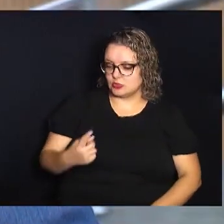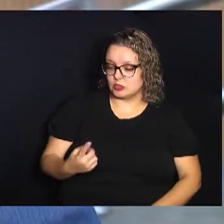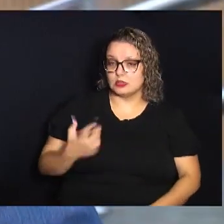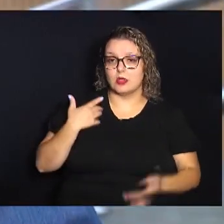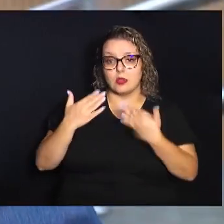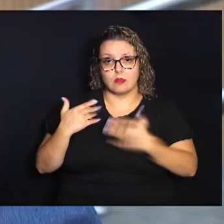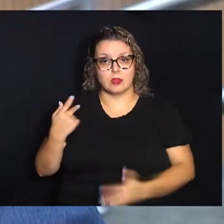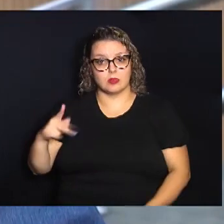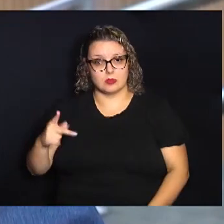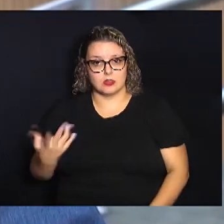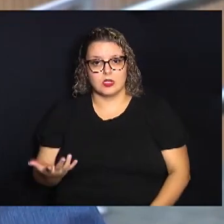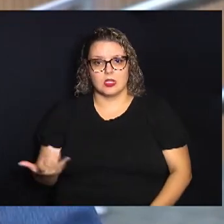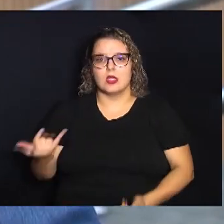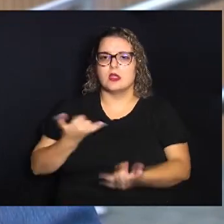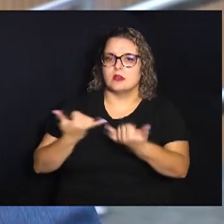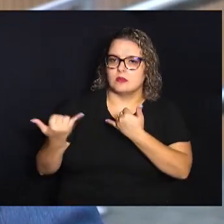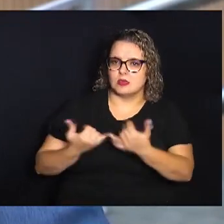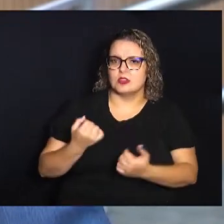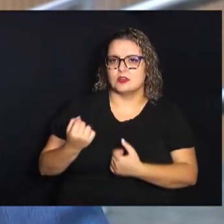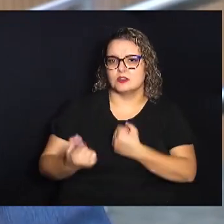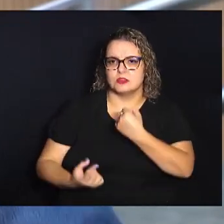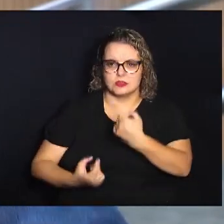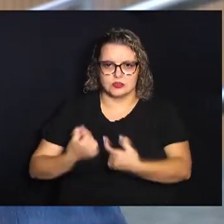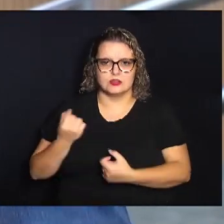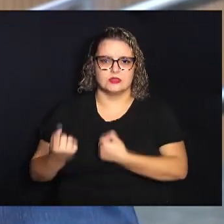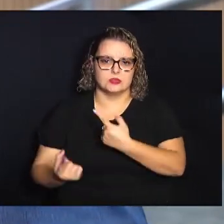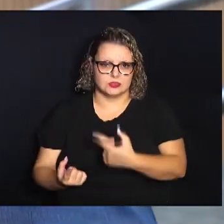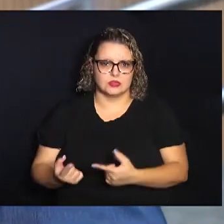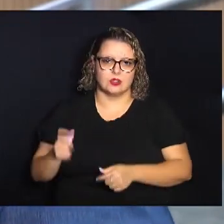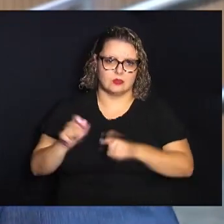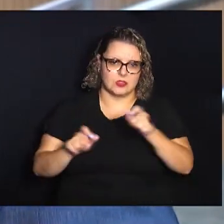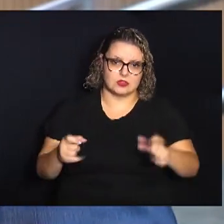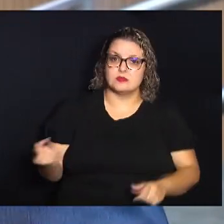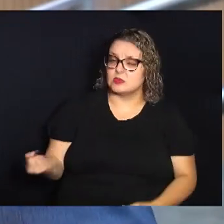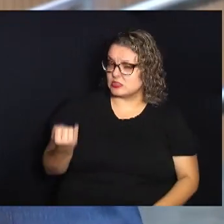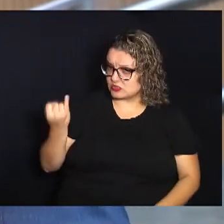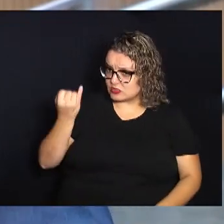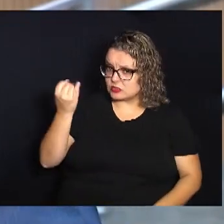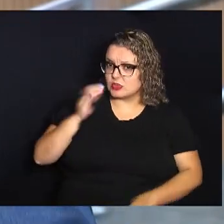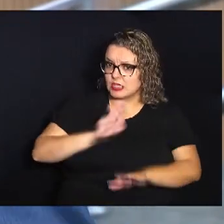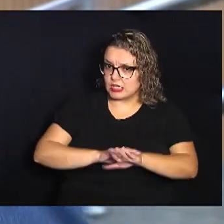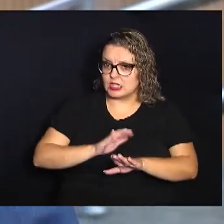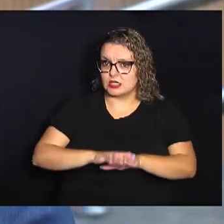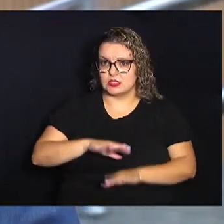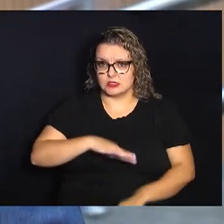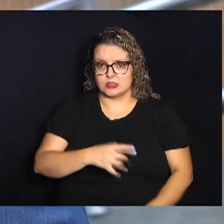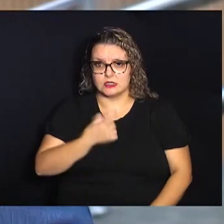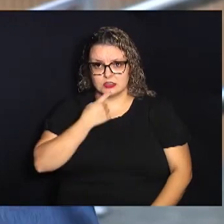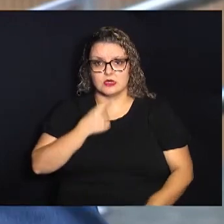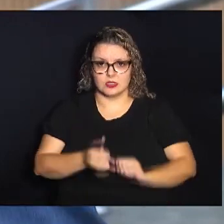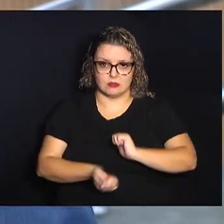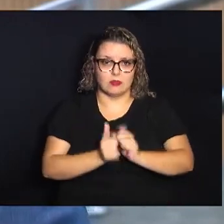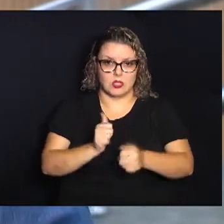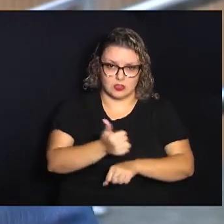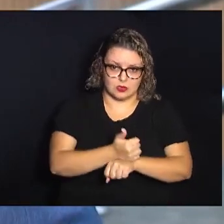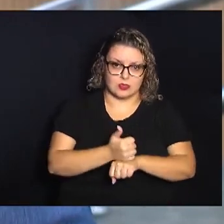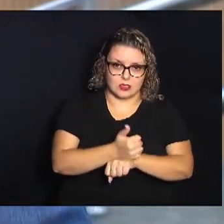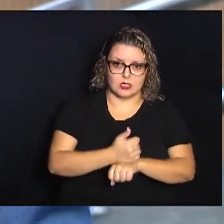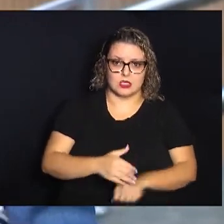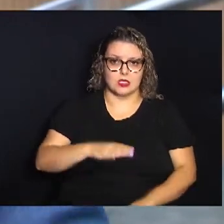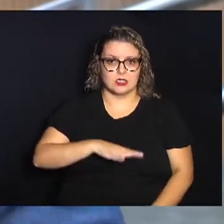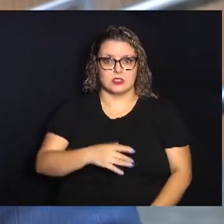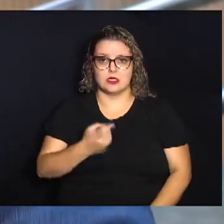ele me relatou situações assim de personalidades que atuaram em Campinas, atletas que atuaram em